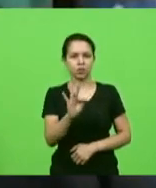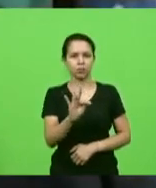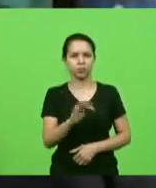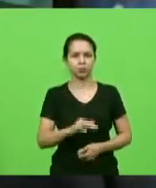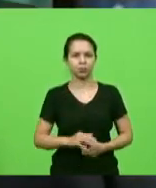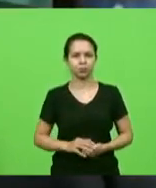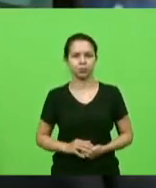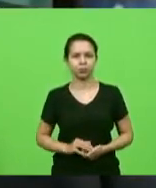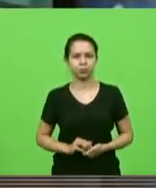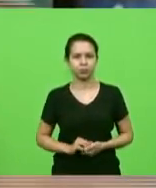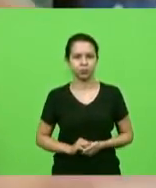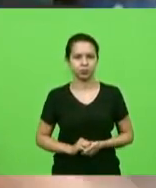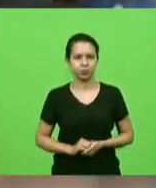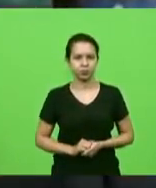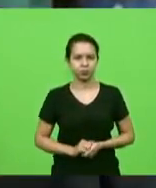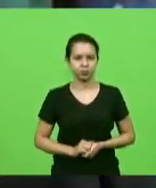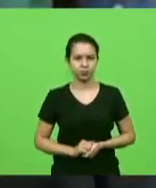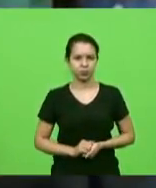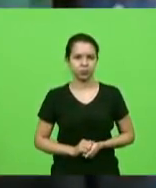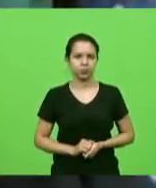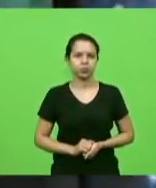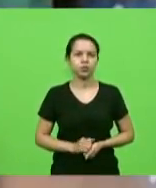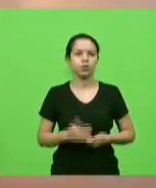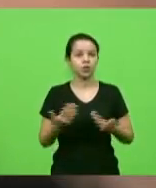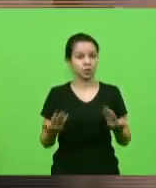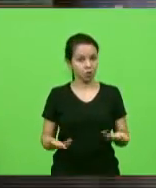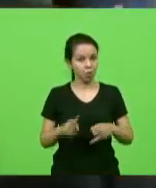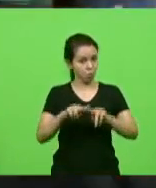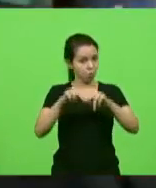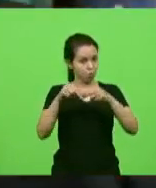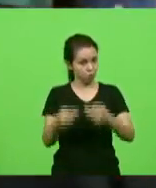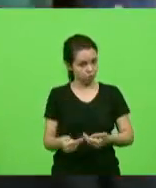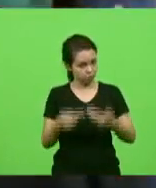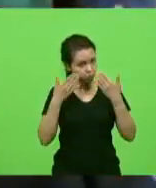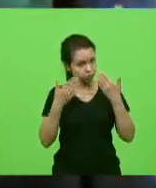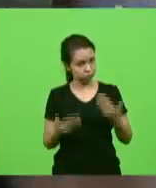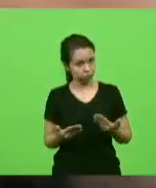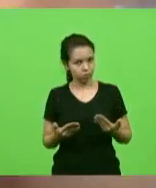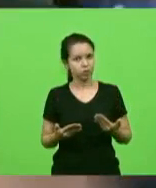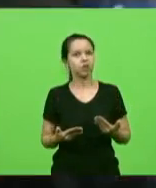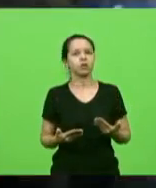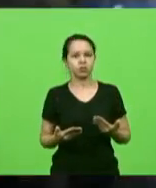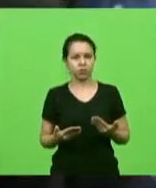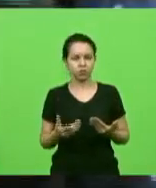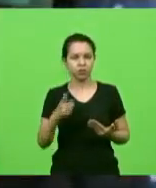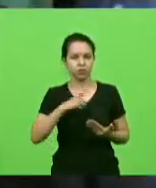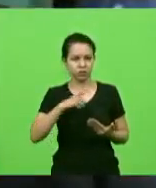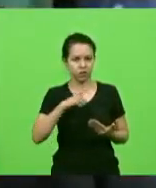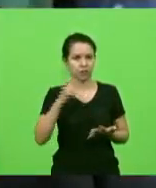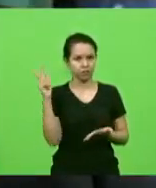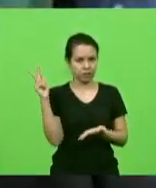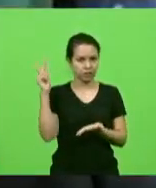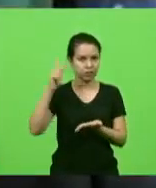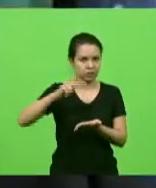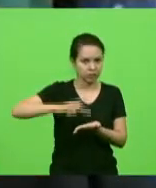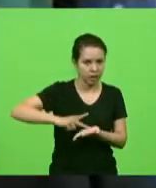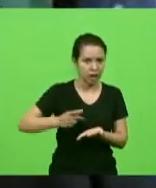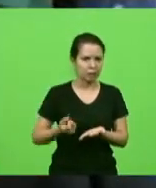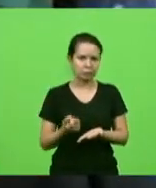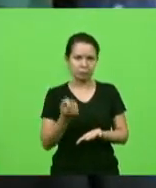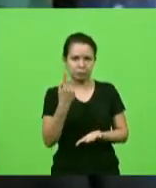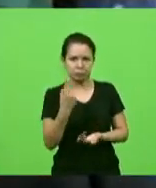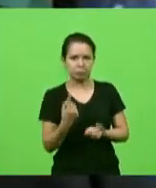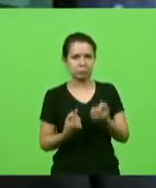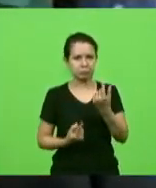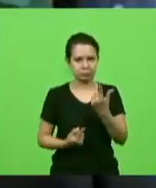e Fábio dos infartos fosco apesar da regularidade formal mas a vista da flagrante que cidade